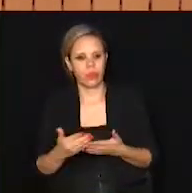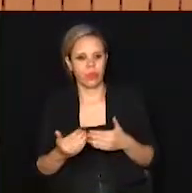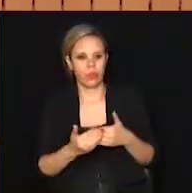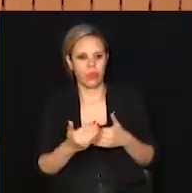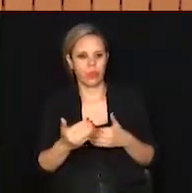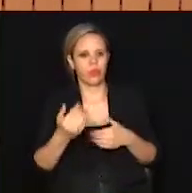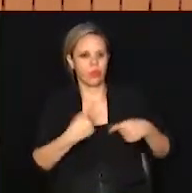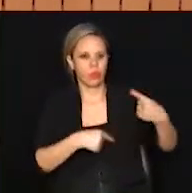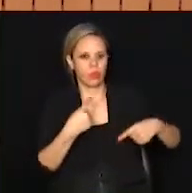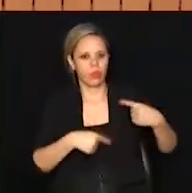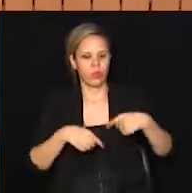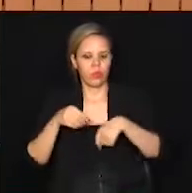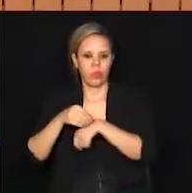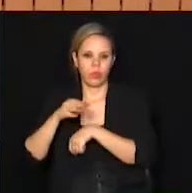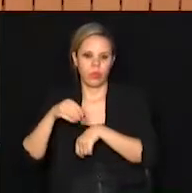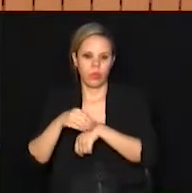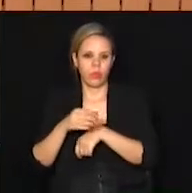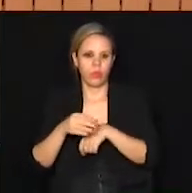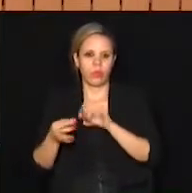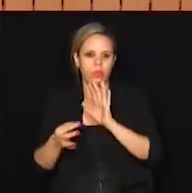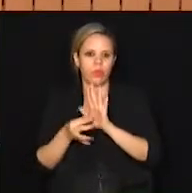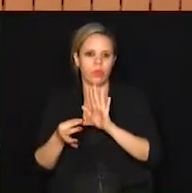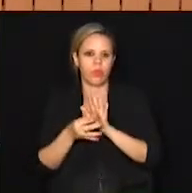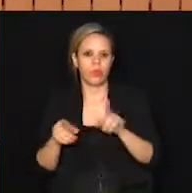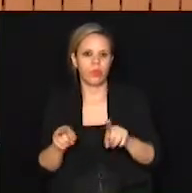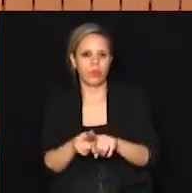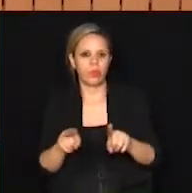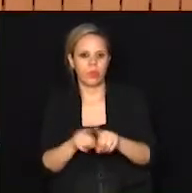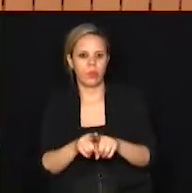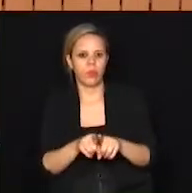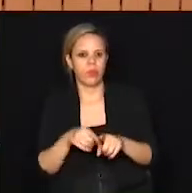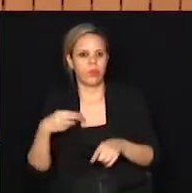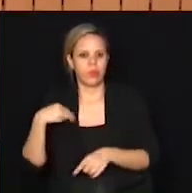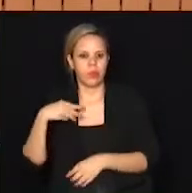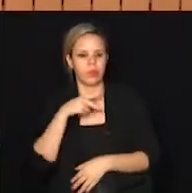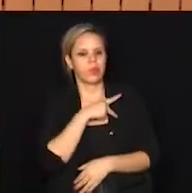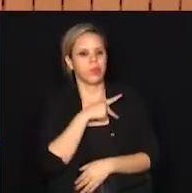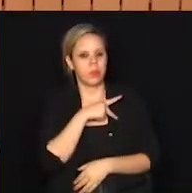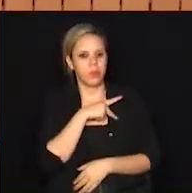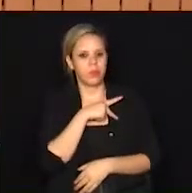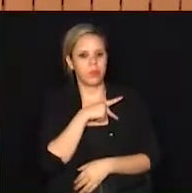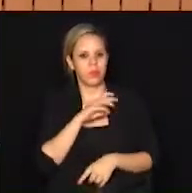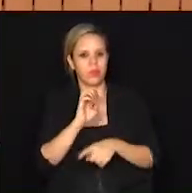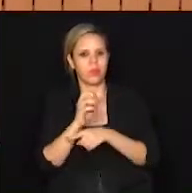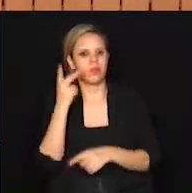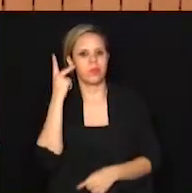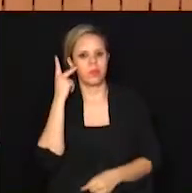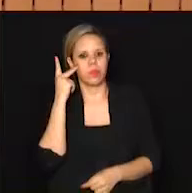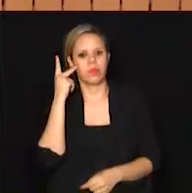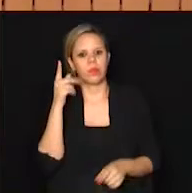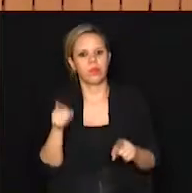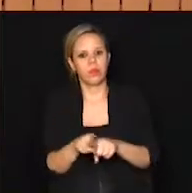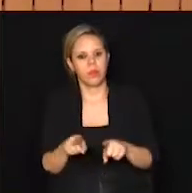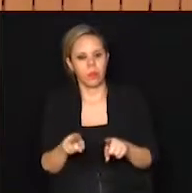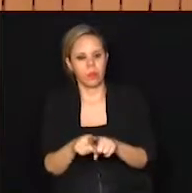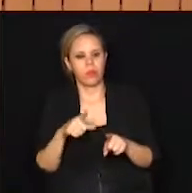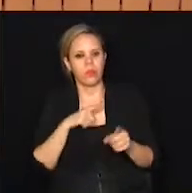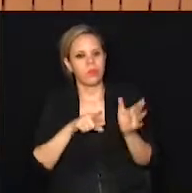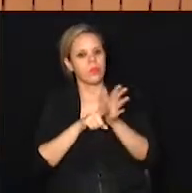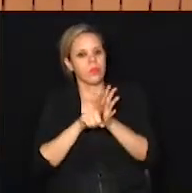do debate para trazer o posicionamento também do Ministério Público do Estado de São Paulo, que também tem um